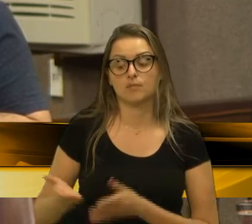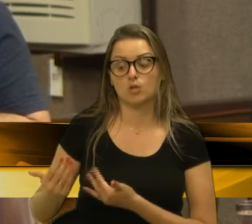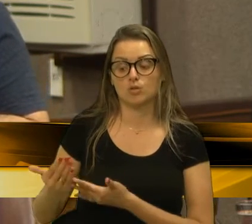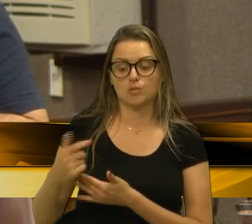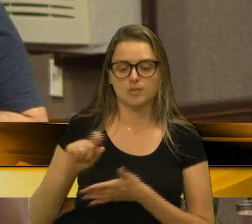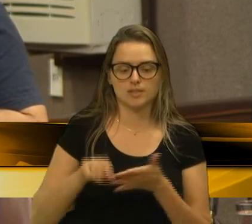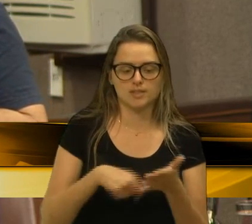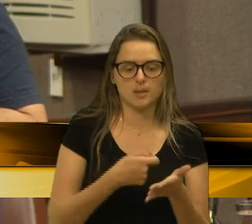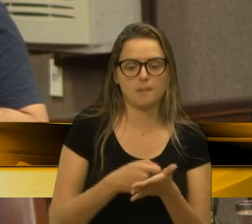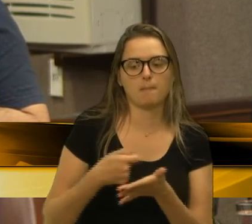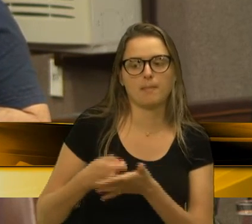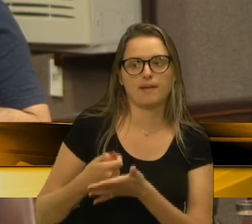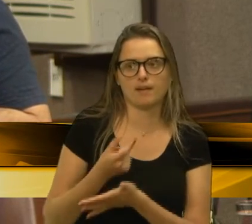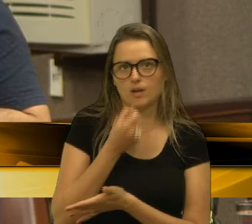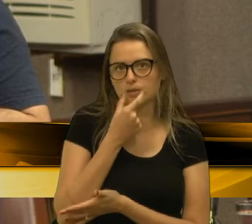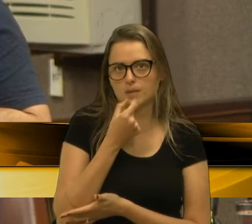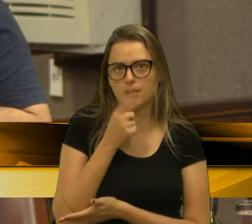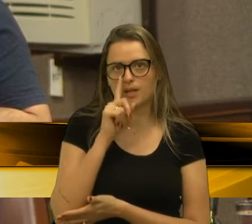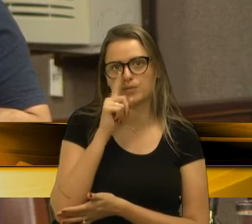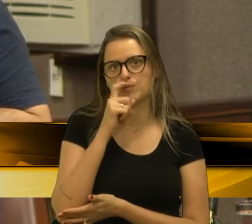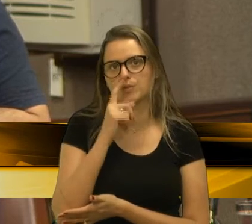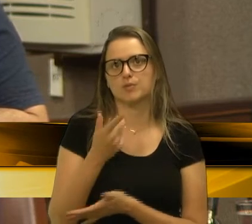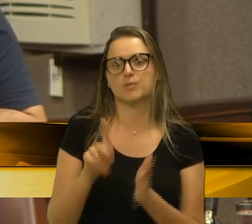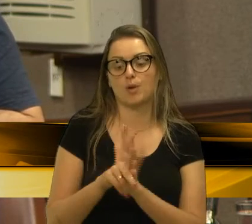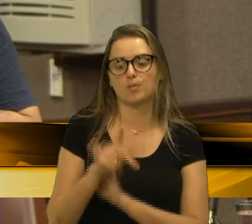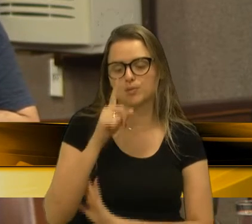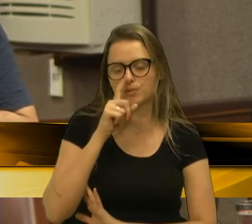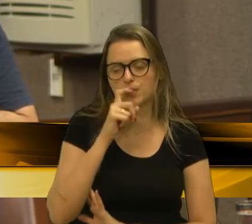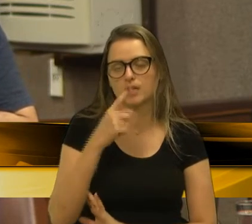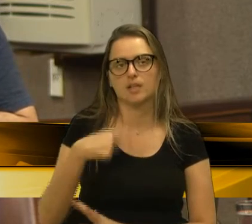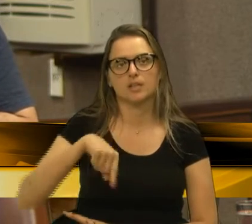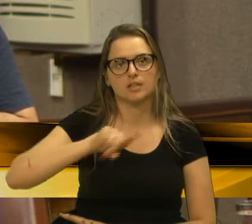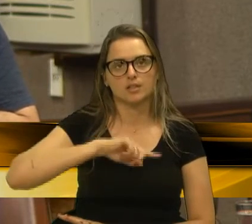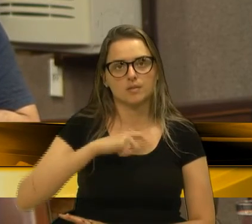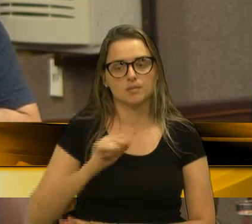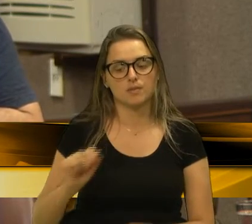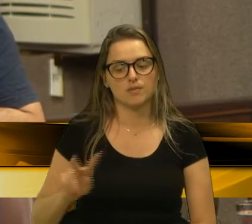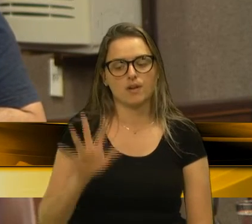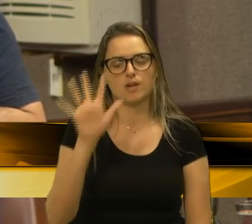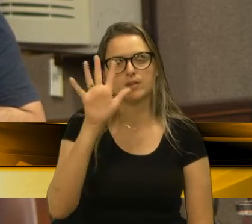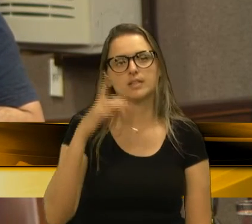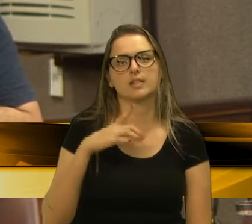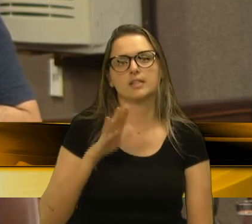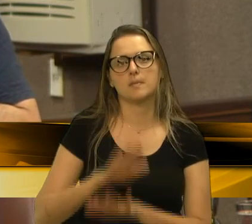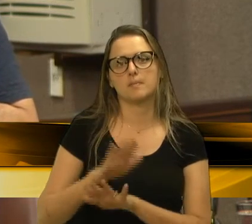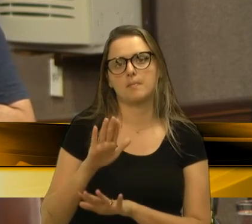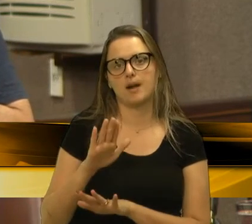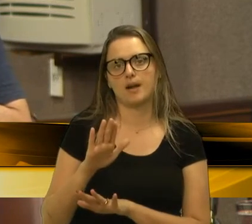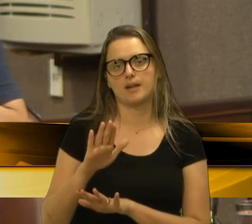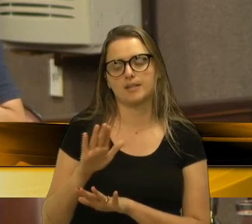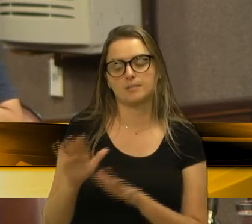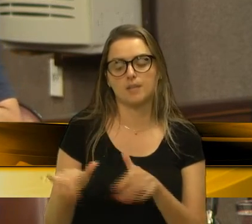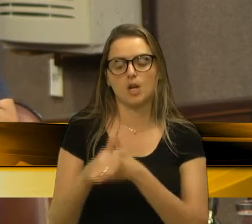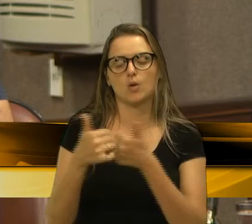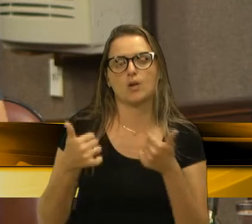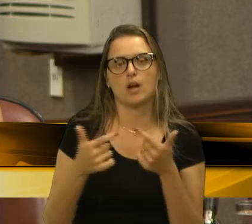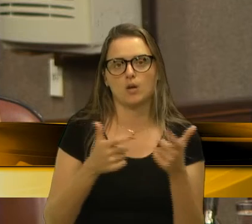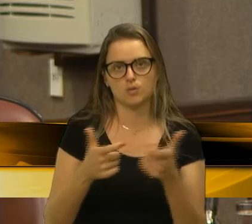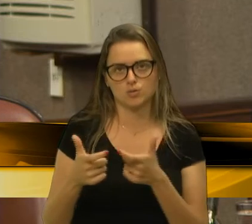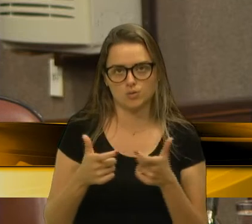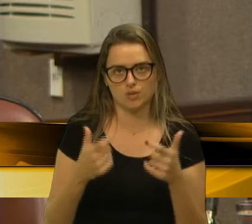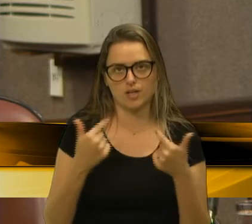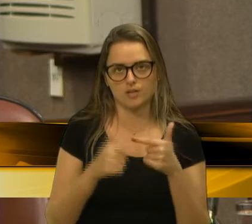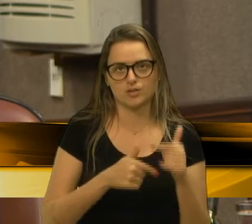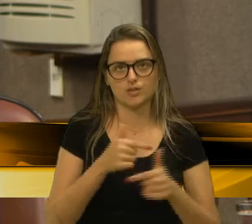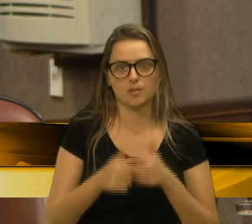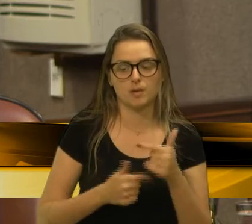pagar muitas vezes os medicamentos para os pais. Então, nós temos que valorizar e garantir melhores condições de trabalho para os nossos jovens,